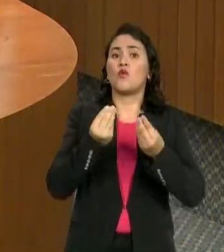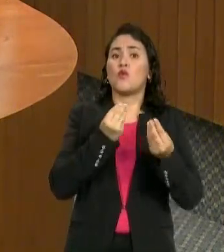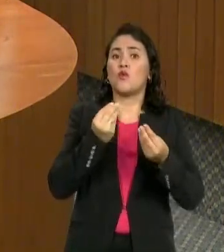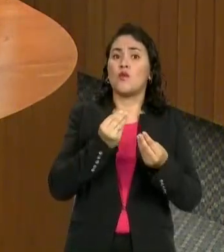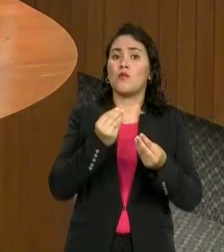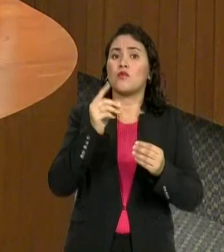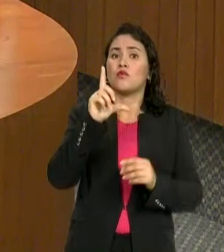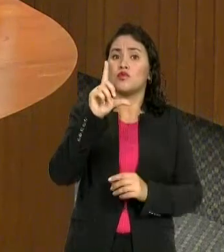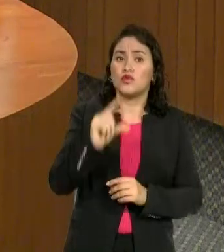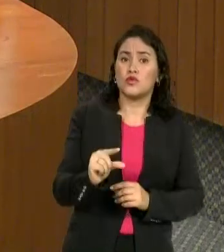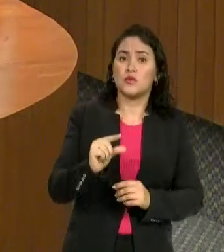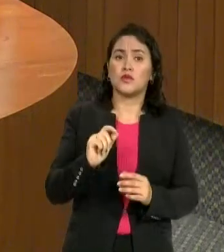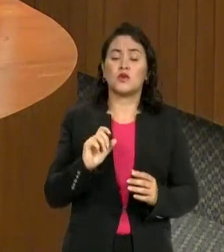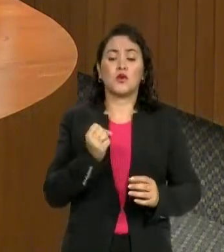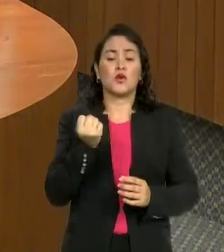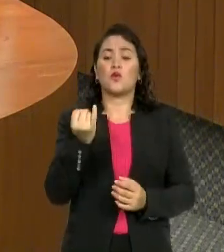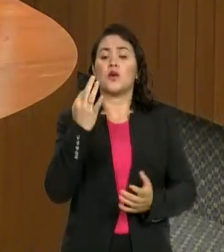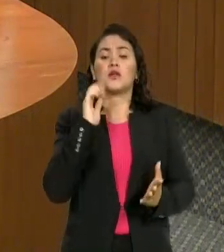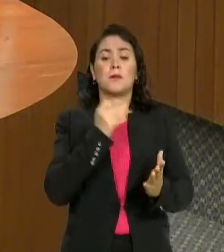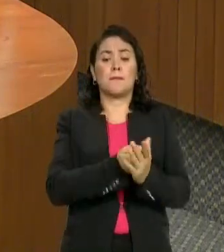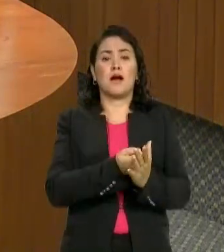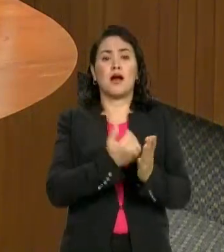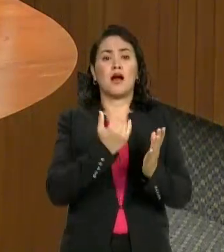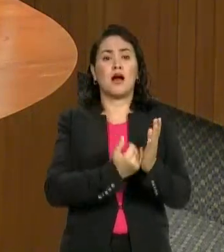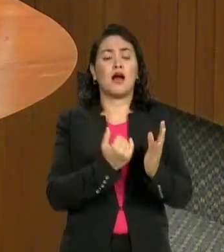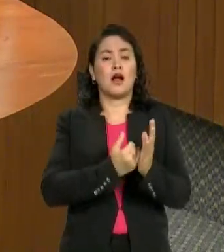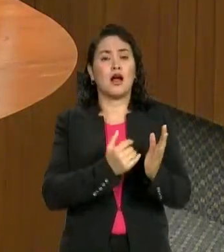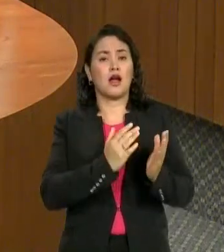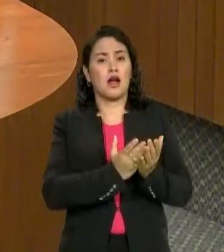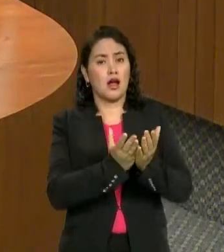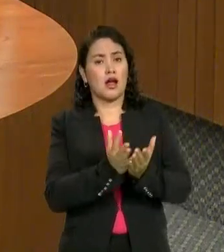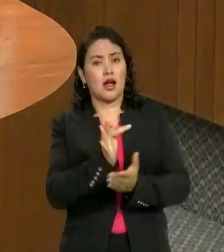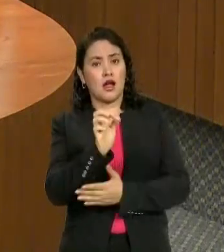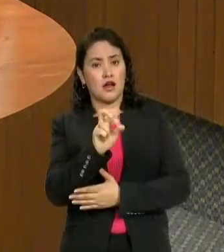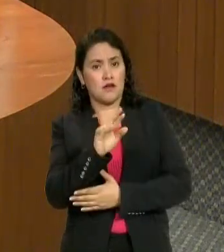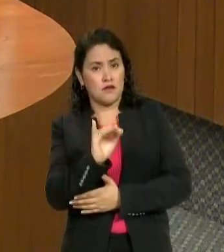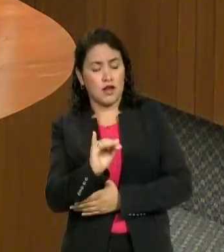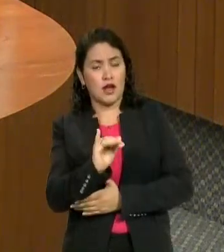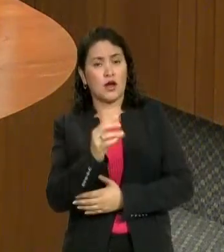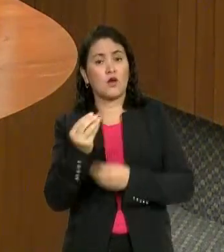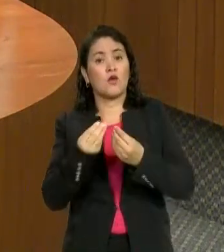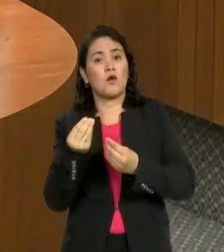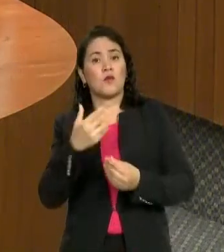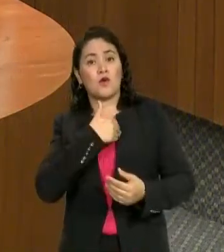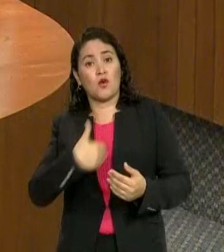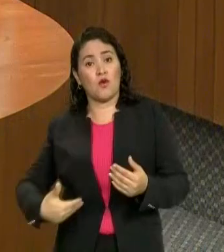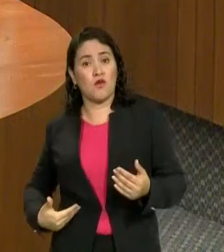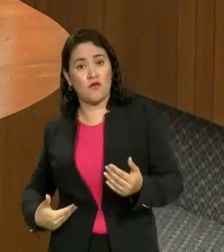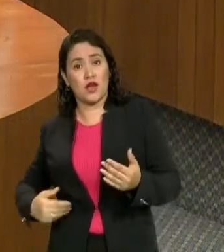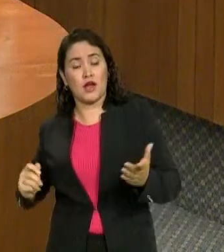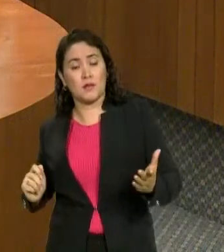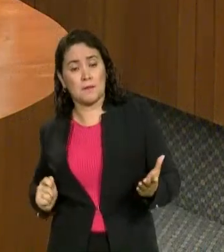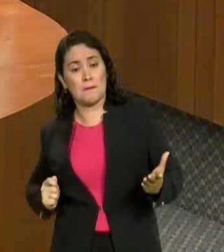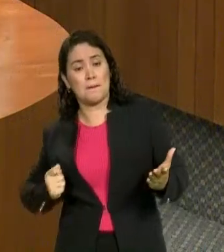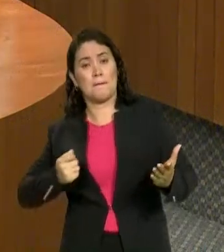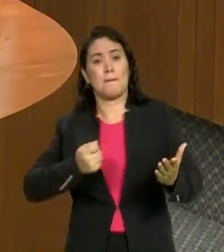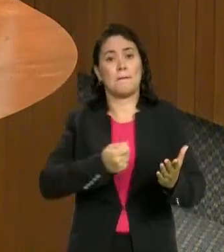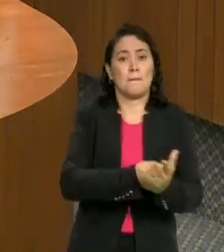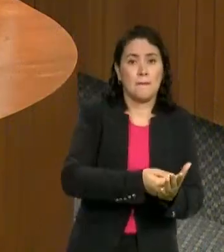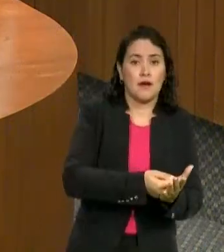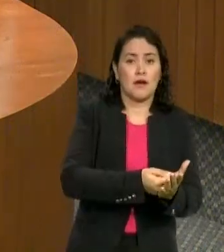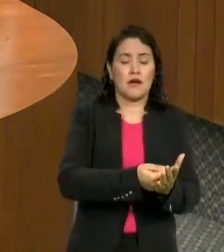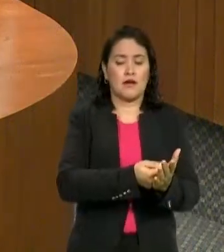transporte. Não aconteceu isso, eu fui ler, e aí o que, que aconteceu? Aumentou